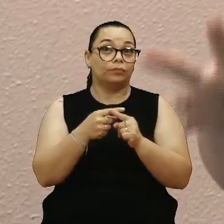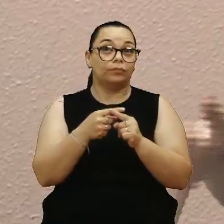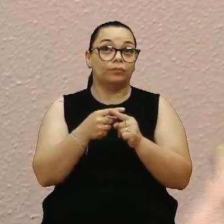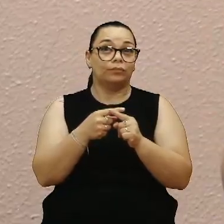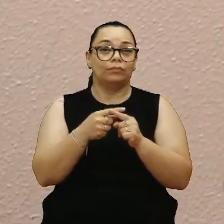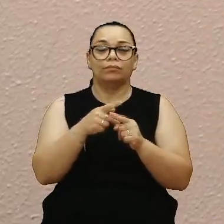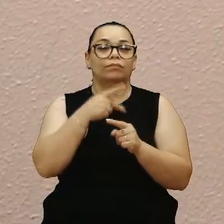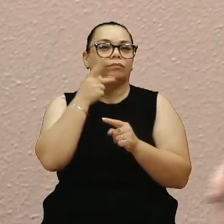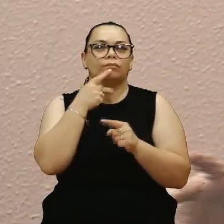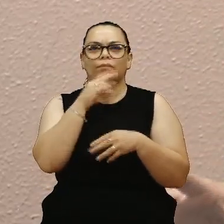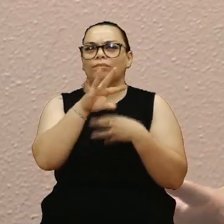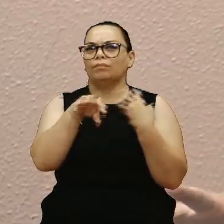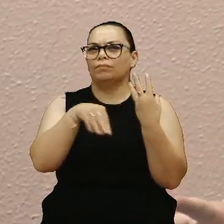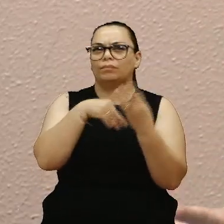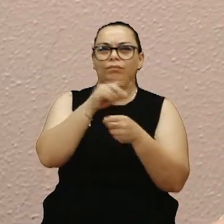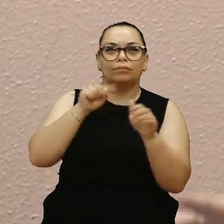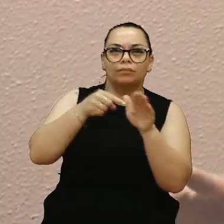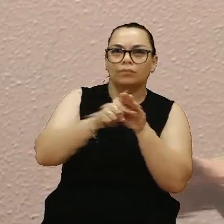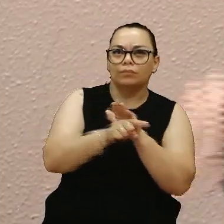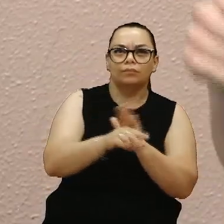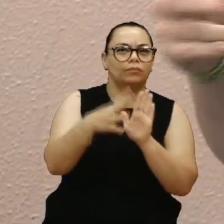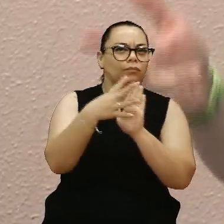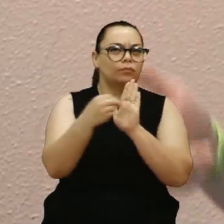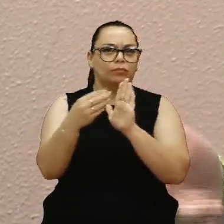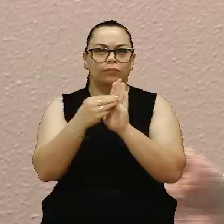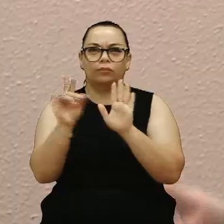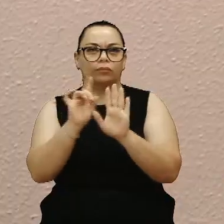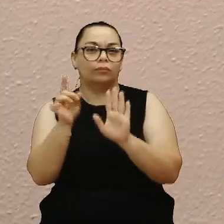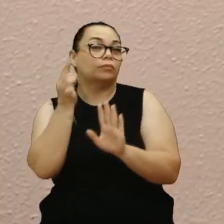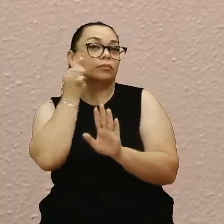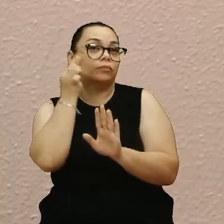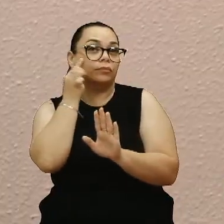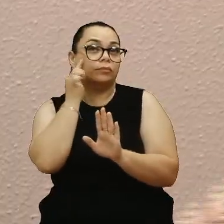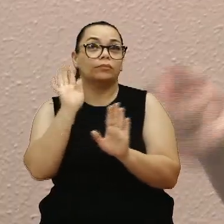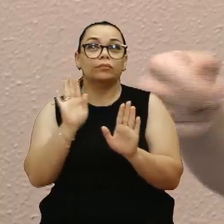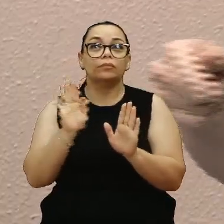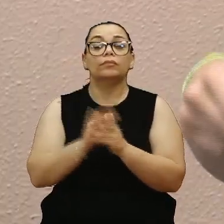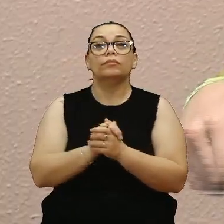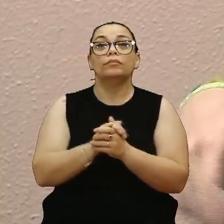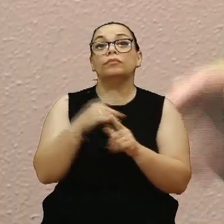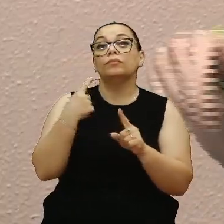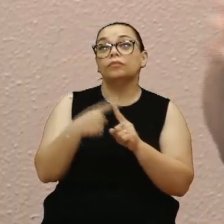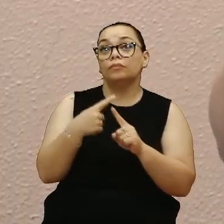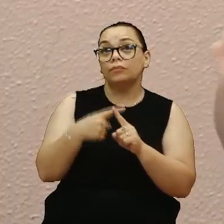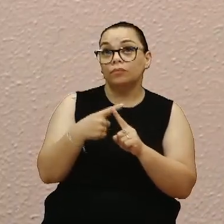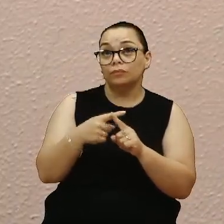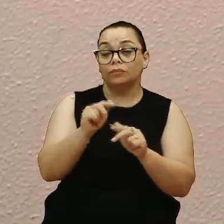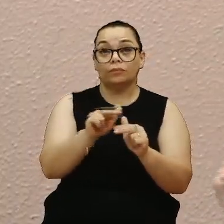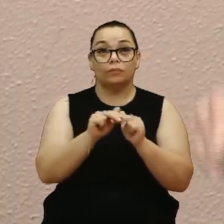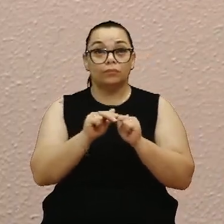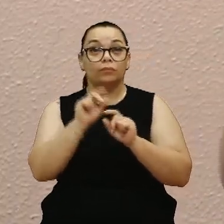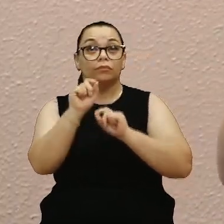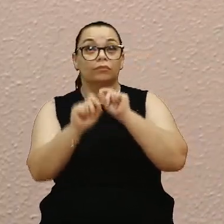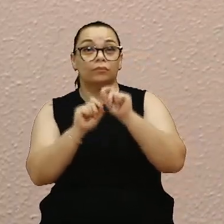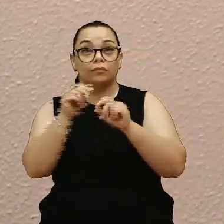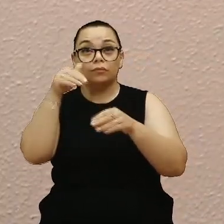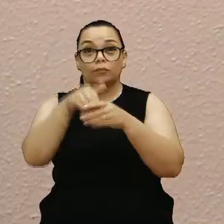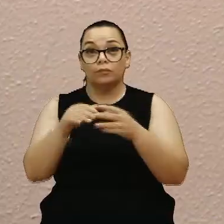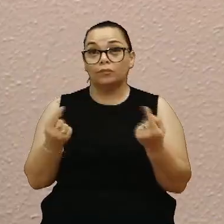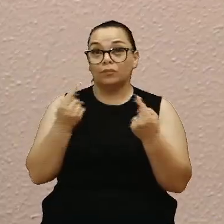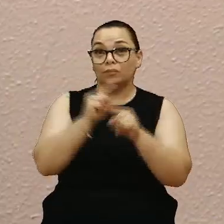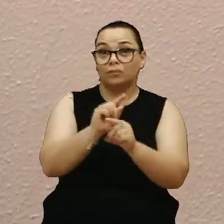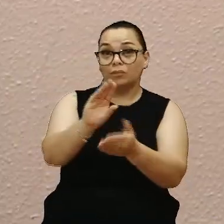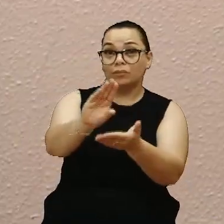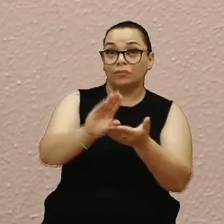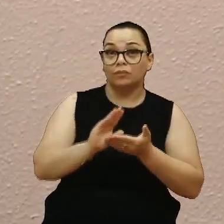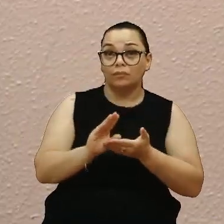vou falar profundamente sobre o modelo e o que nós pensamos, porque, pelo motivo que nos leva a votar contrários ao subsídio,